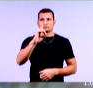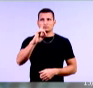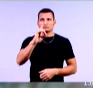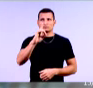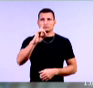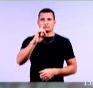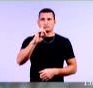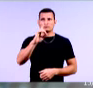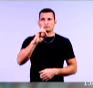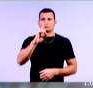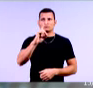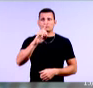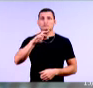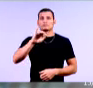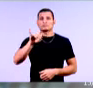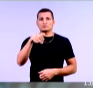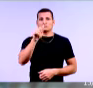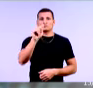no caso em Java,